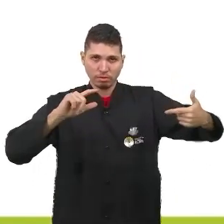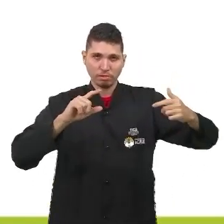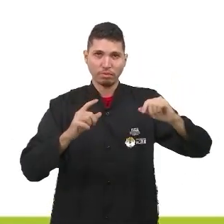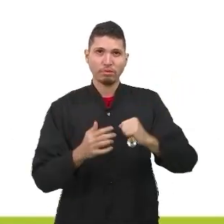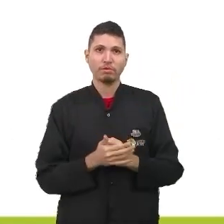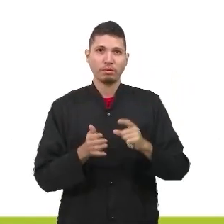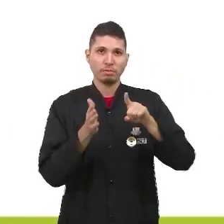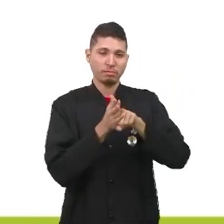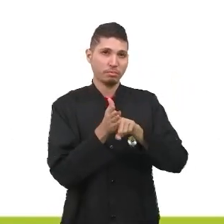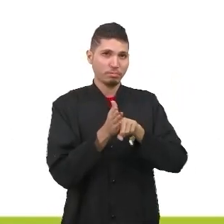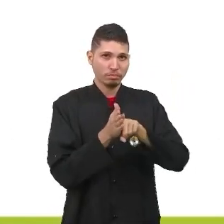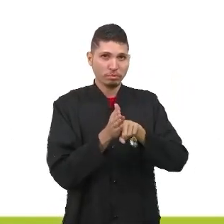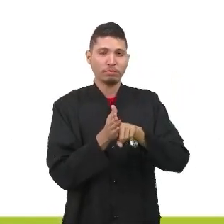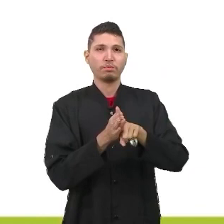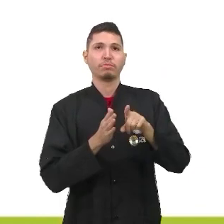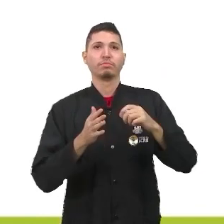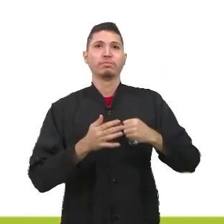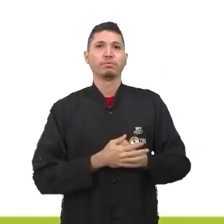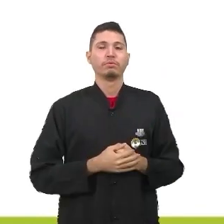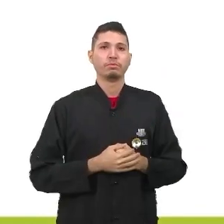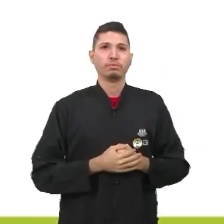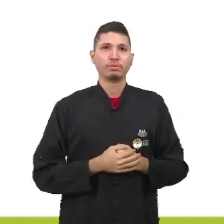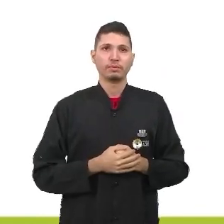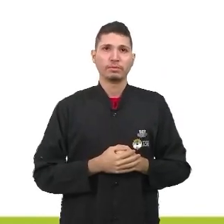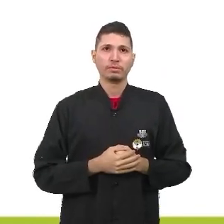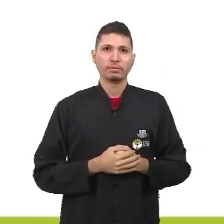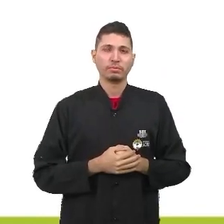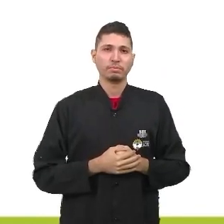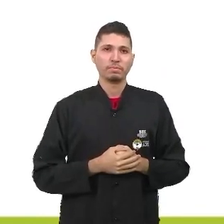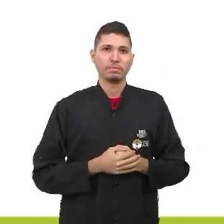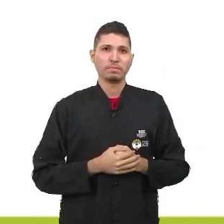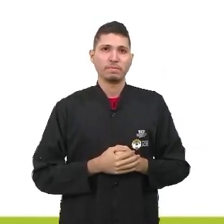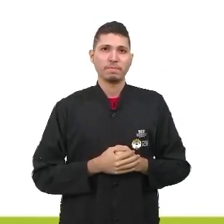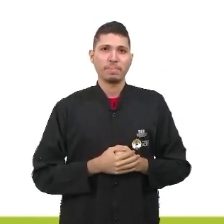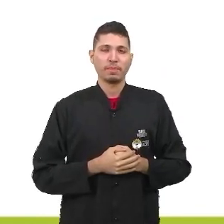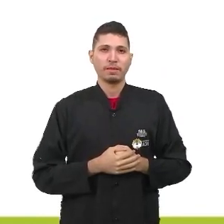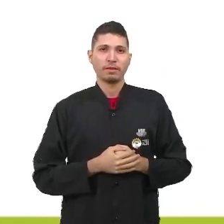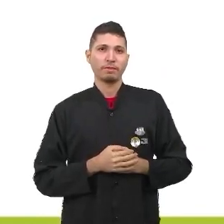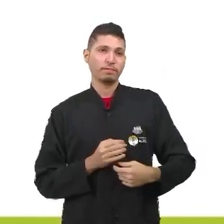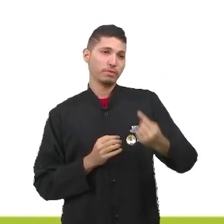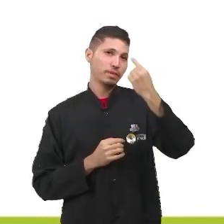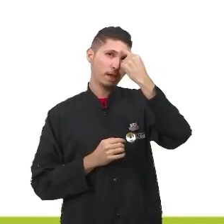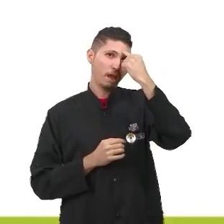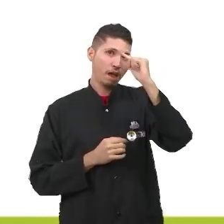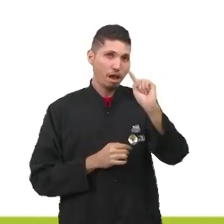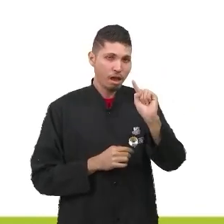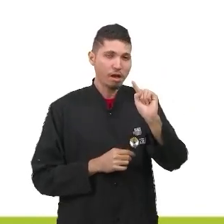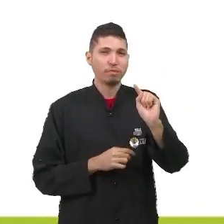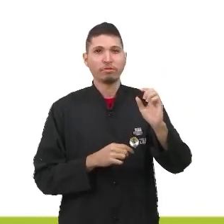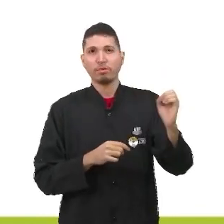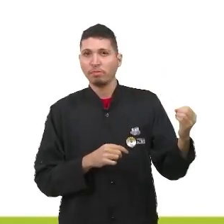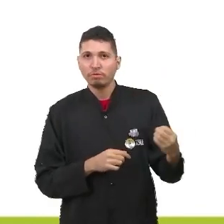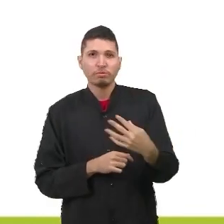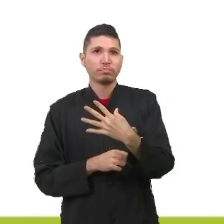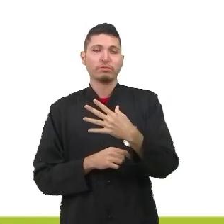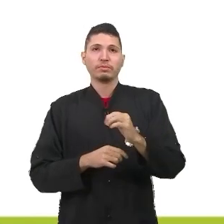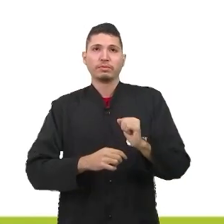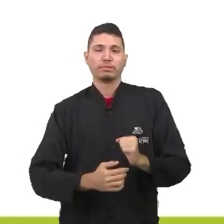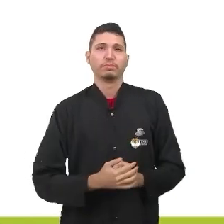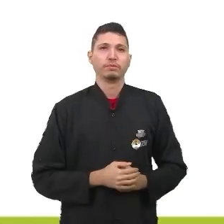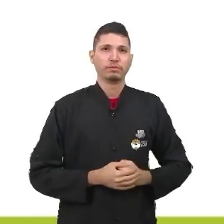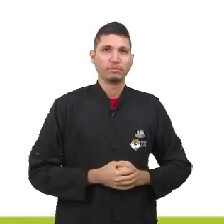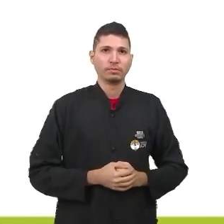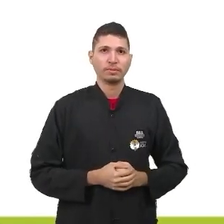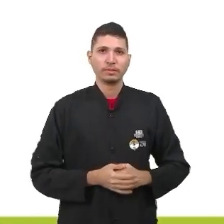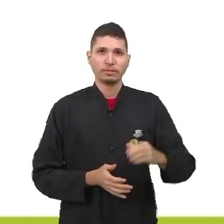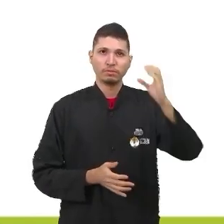Pesquisa, desintegração do passado. Então, eu vou romper com o passado, eu vou criar algo novo. Criação estética,